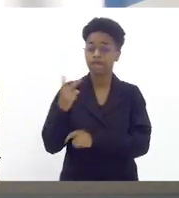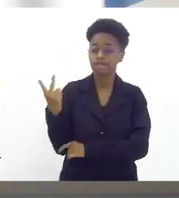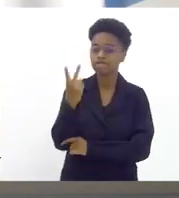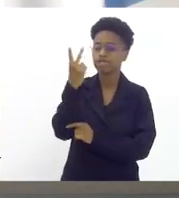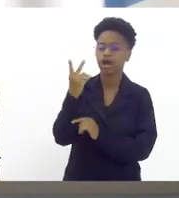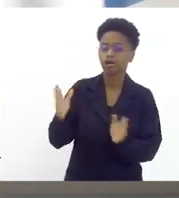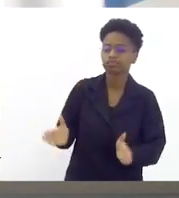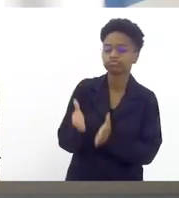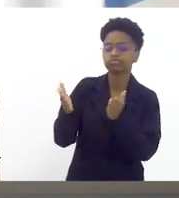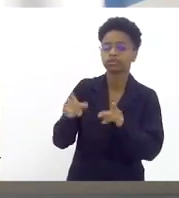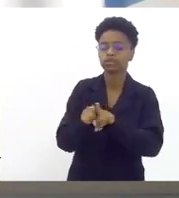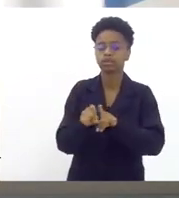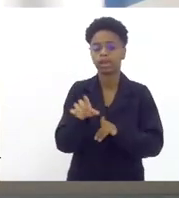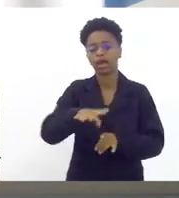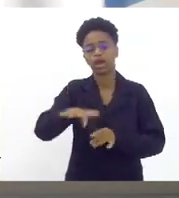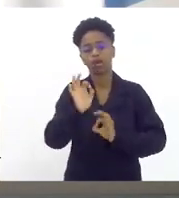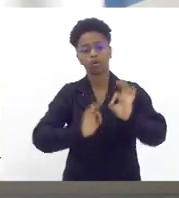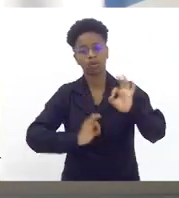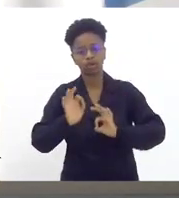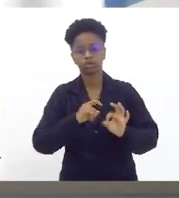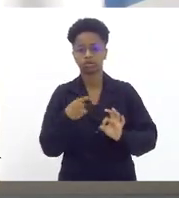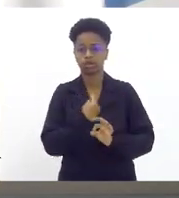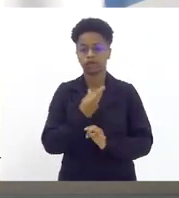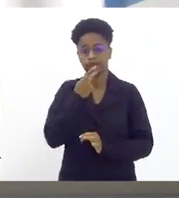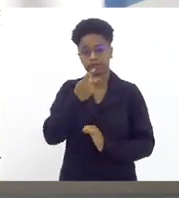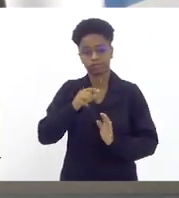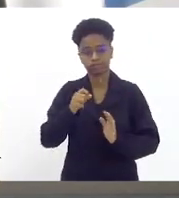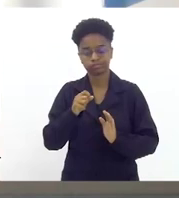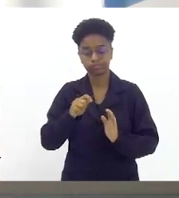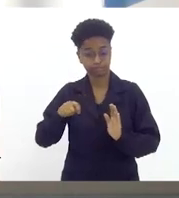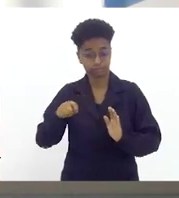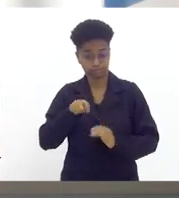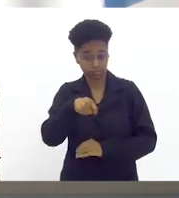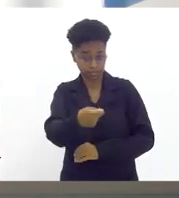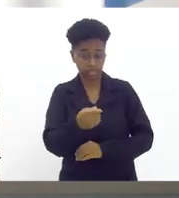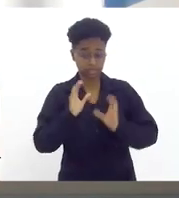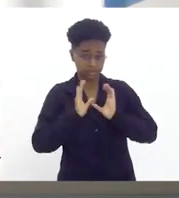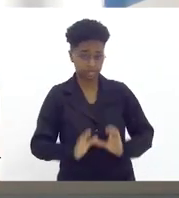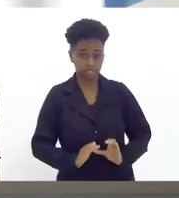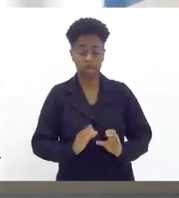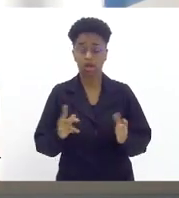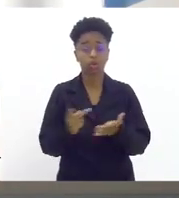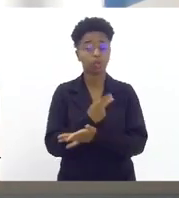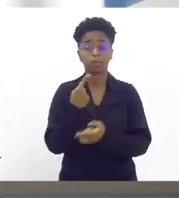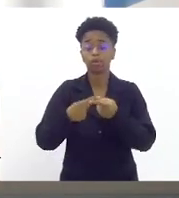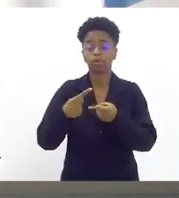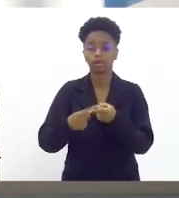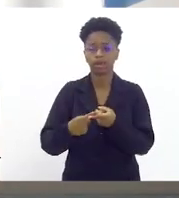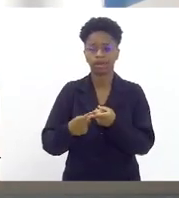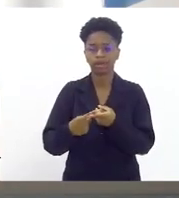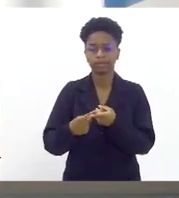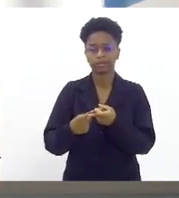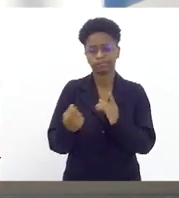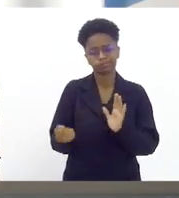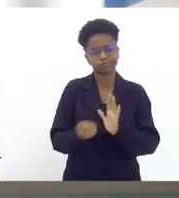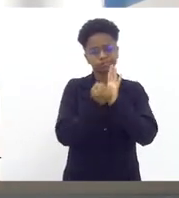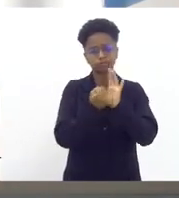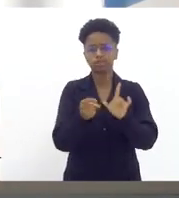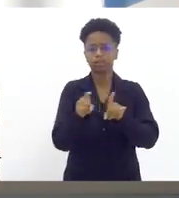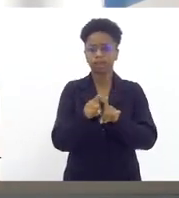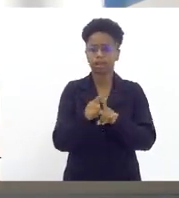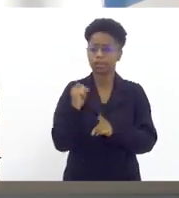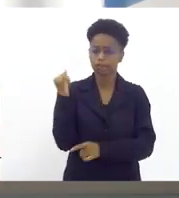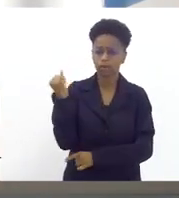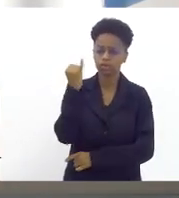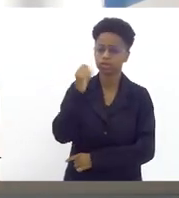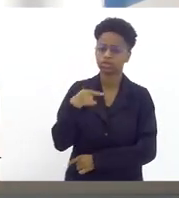ciclo de organização daquilo que a gente chama de cidadania se concretiza, é, portanto, muito significativo e muito